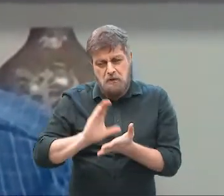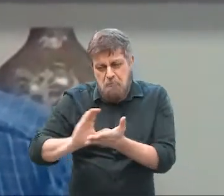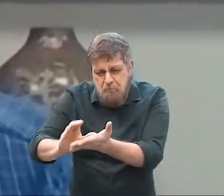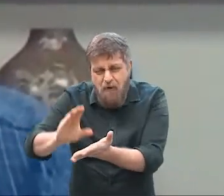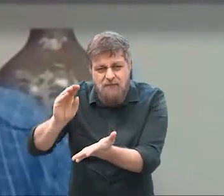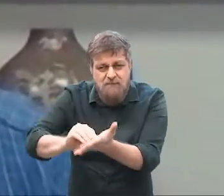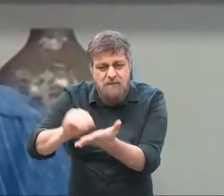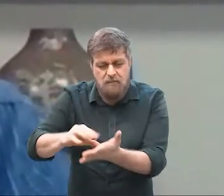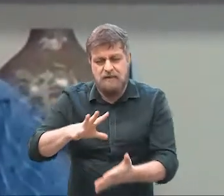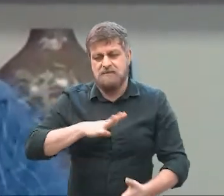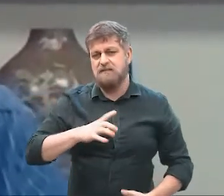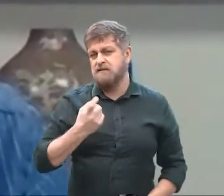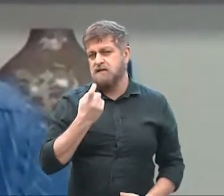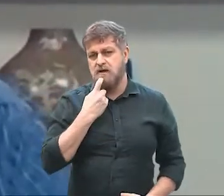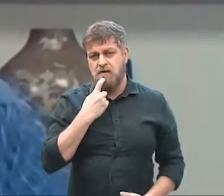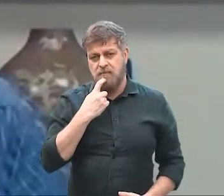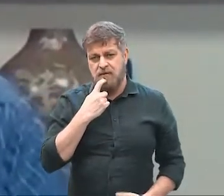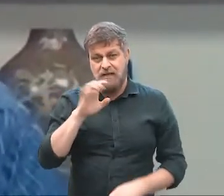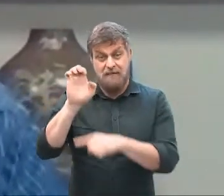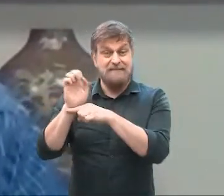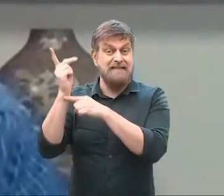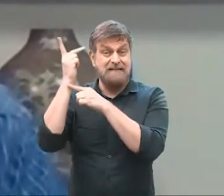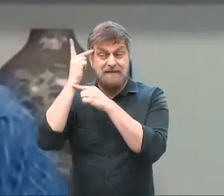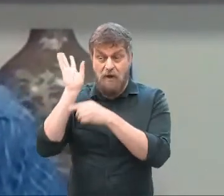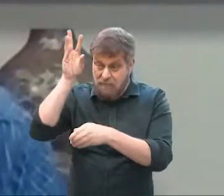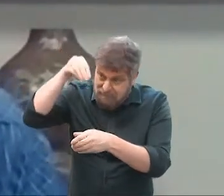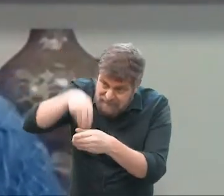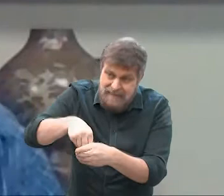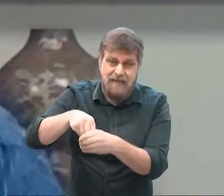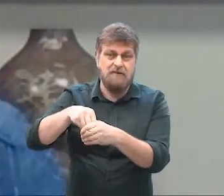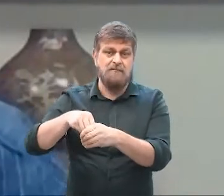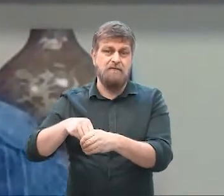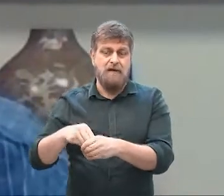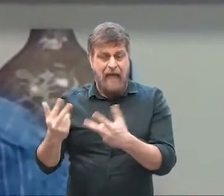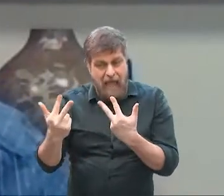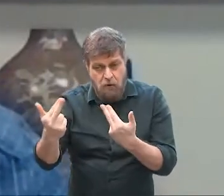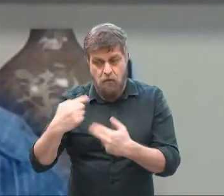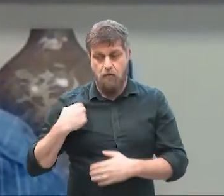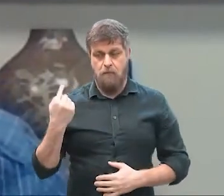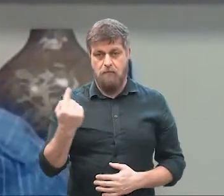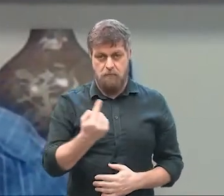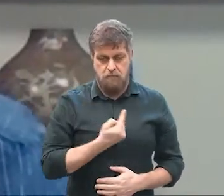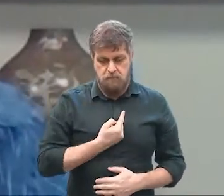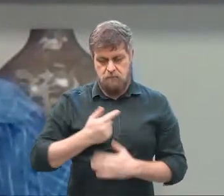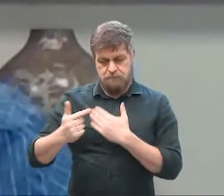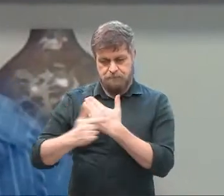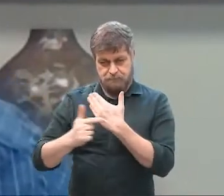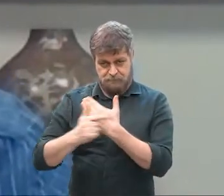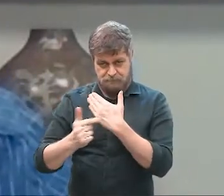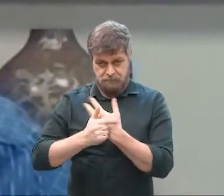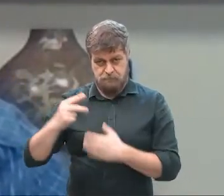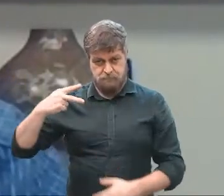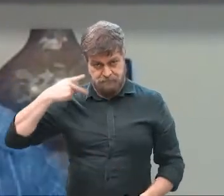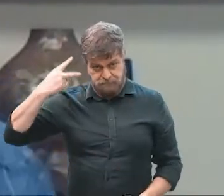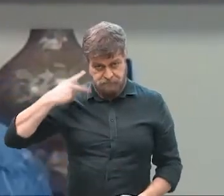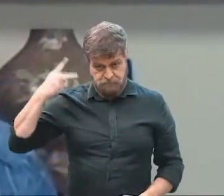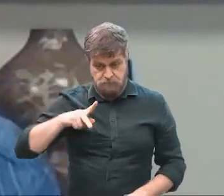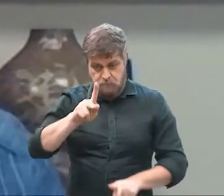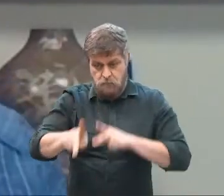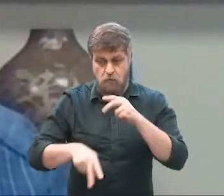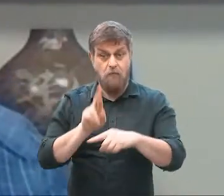uma ilha. Campinas também está inserida dentro desse problema. Mas cabe a nós, homens públicos